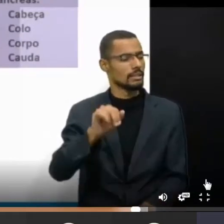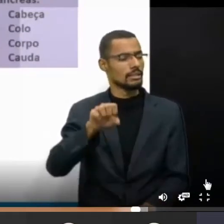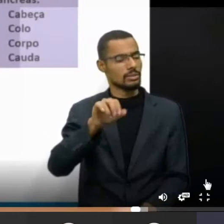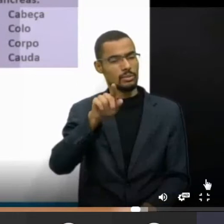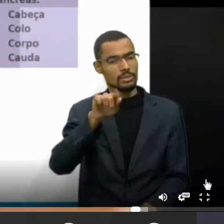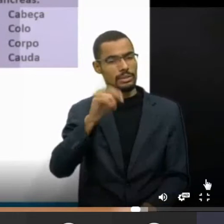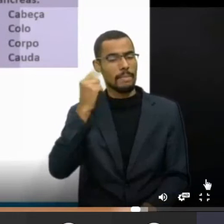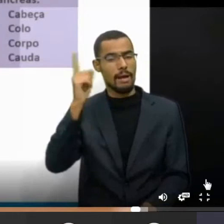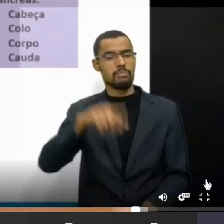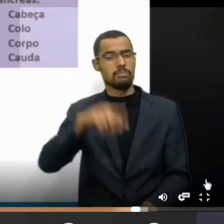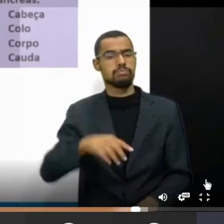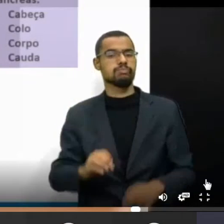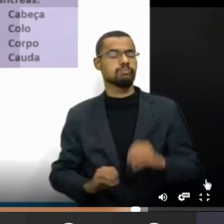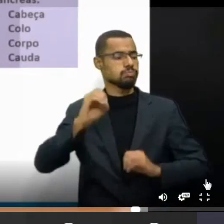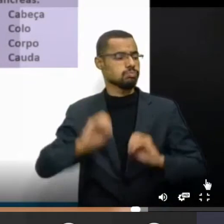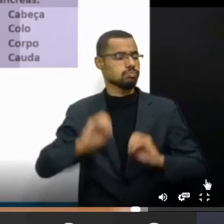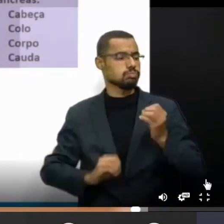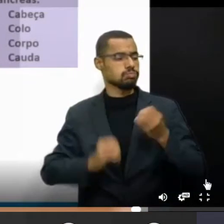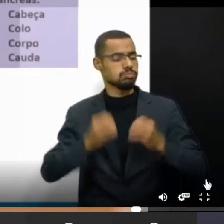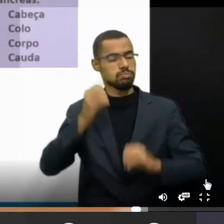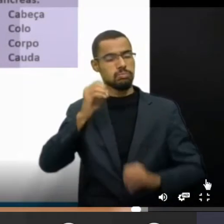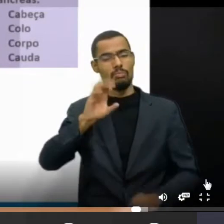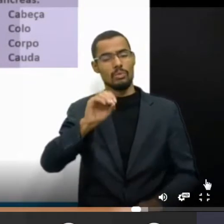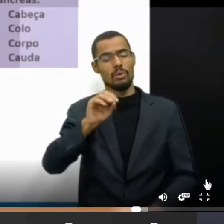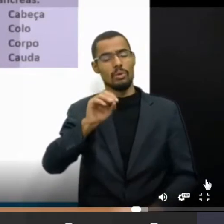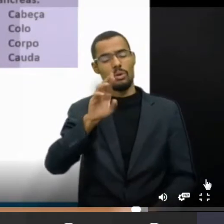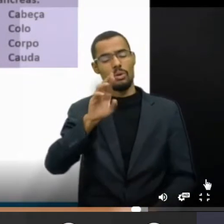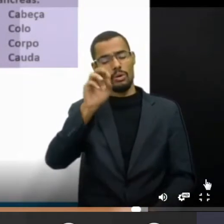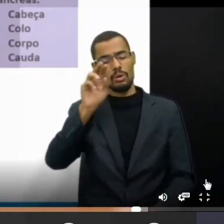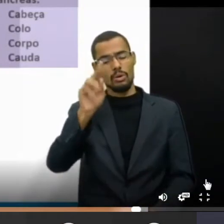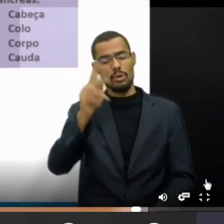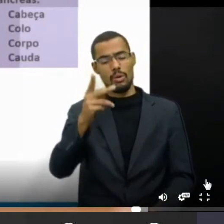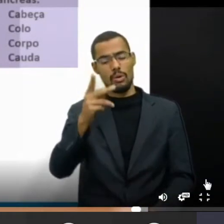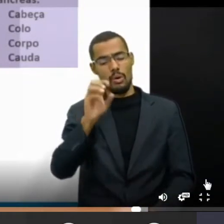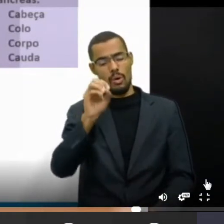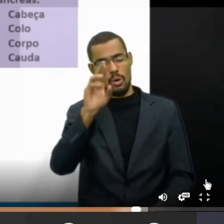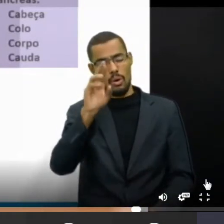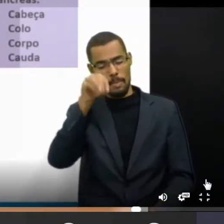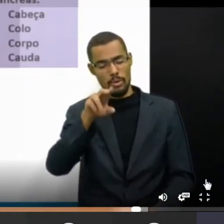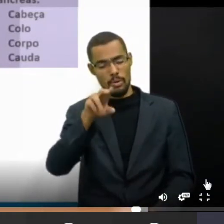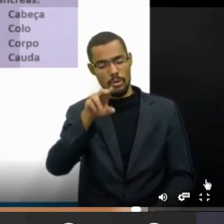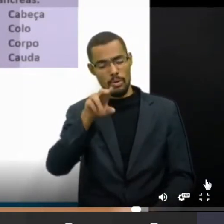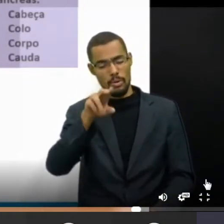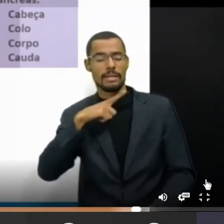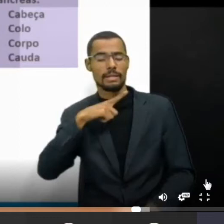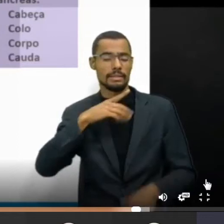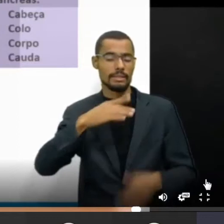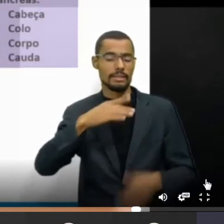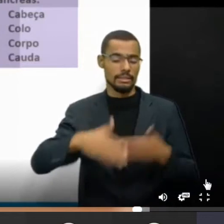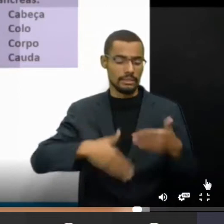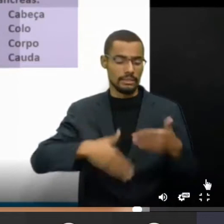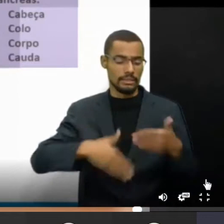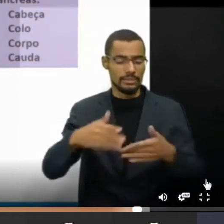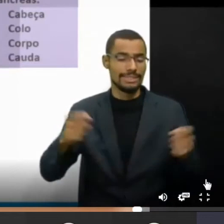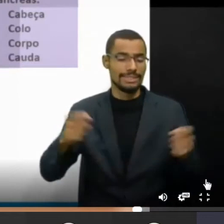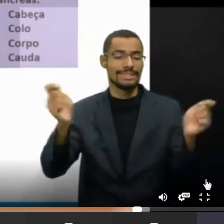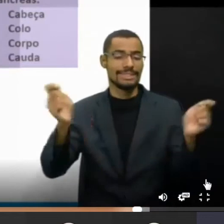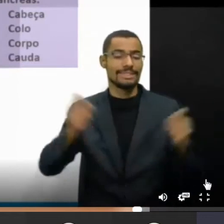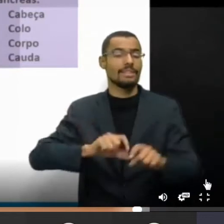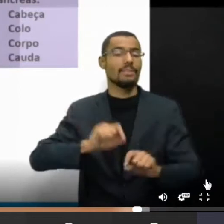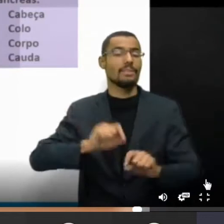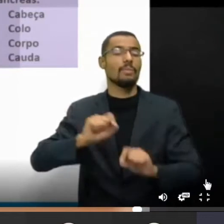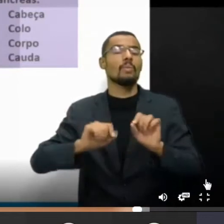são hormônios. Então, então o suco pancreático, ele desemboca aqui, olha